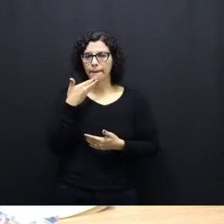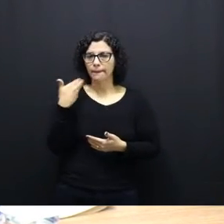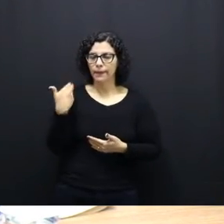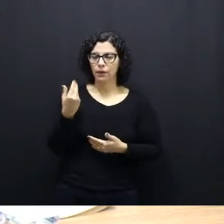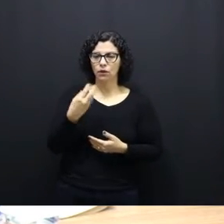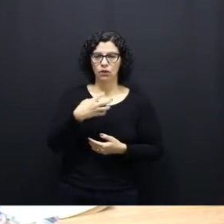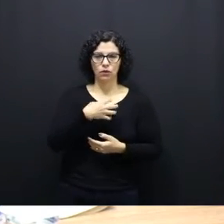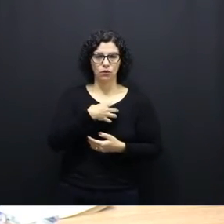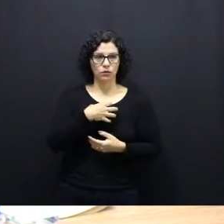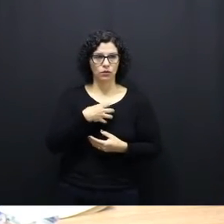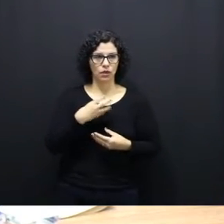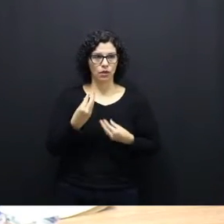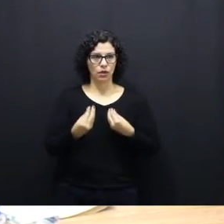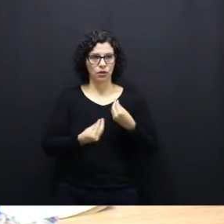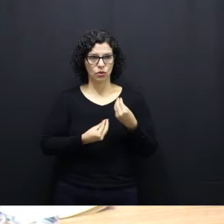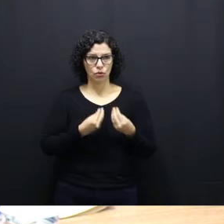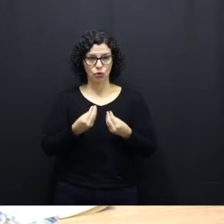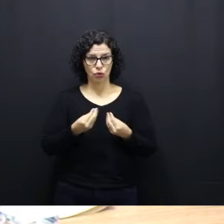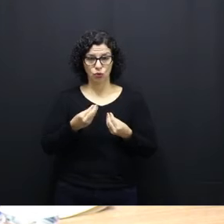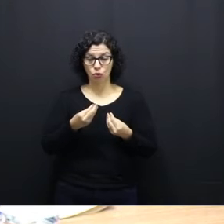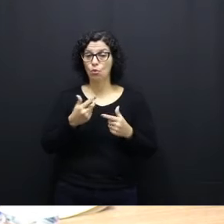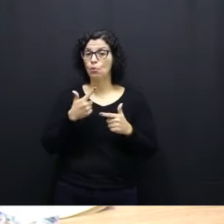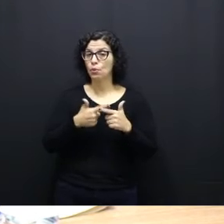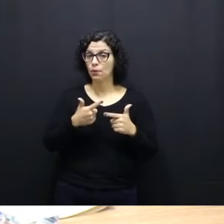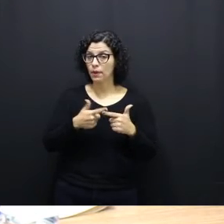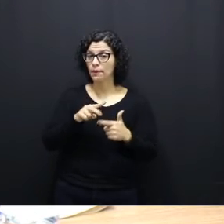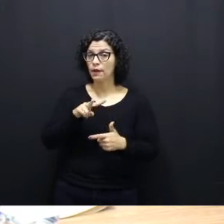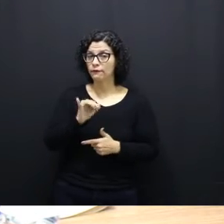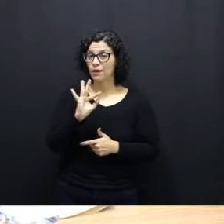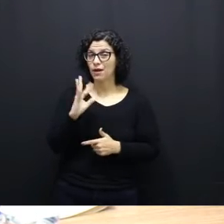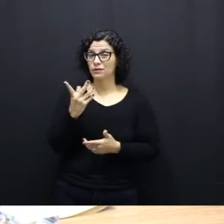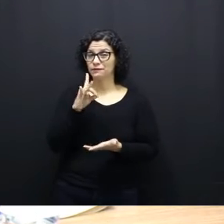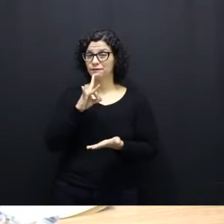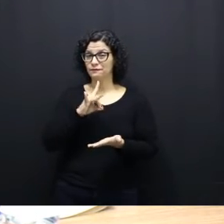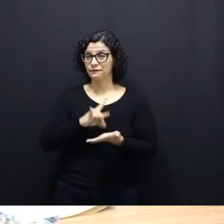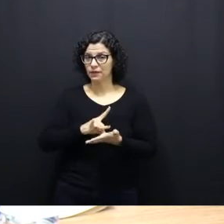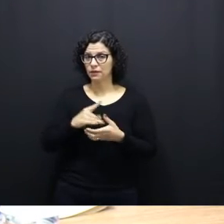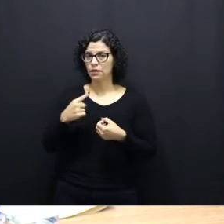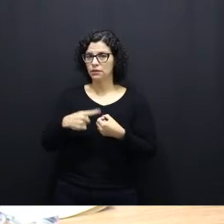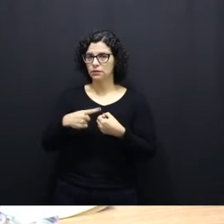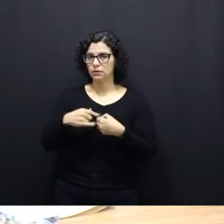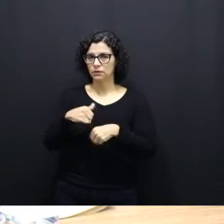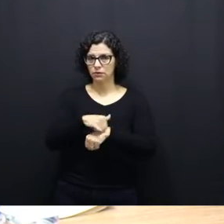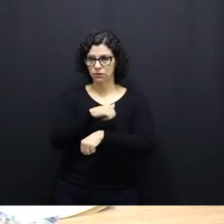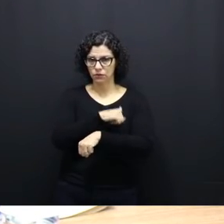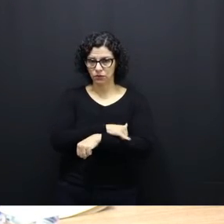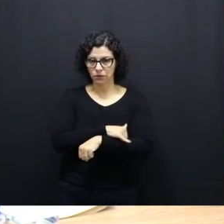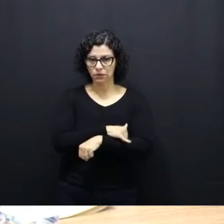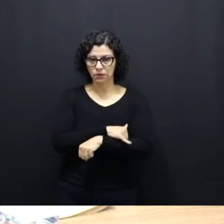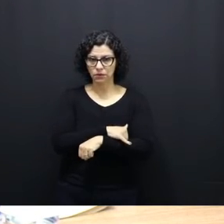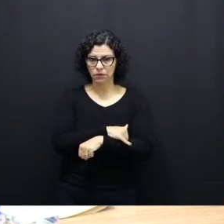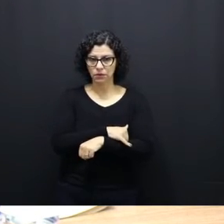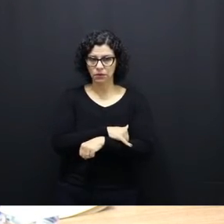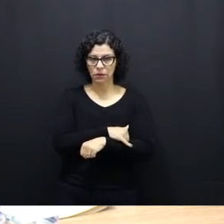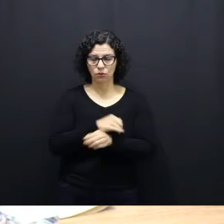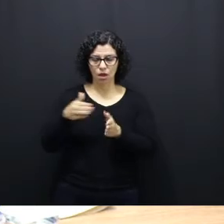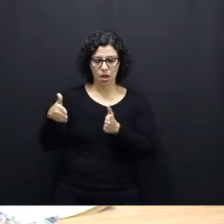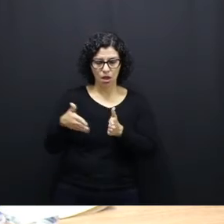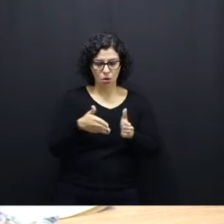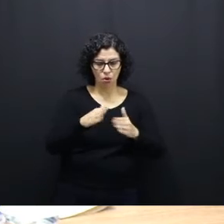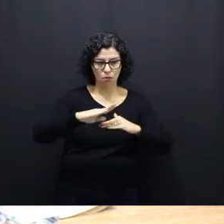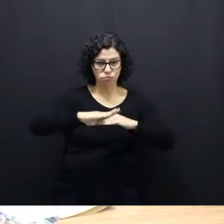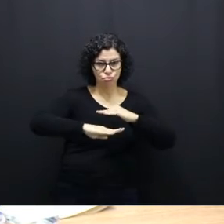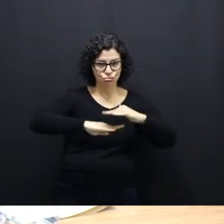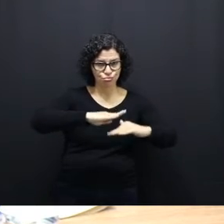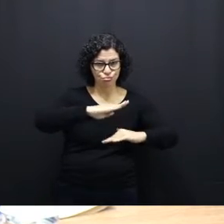são qual é o verdadeiro Impacto que vai causar e é com essa nova e ferro Oeste aqui no nosso